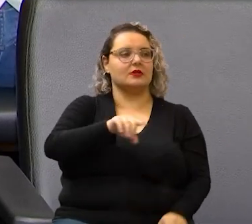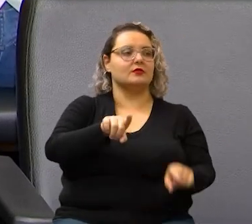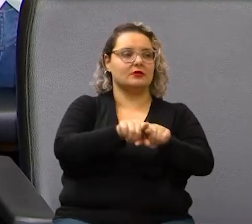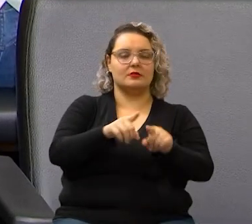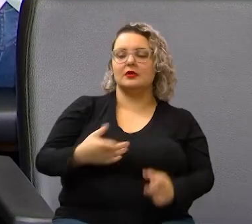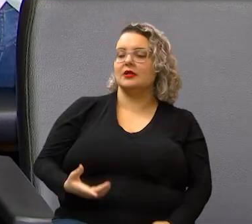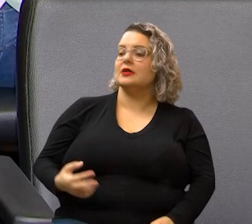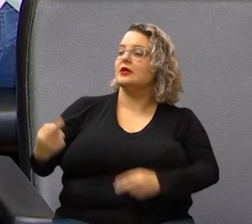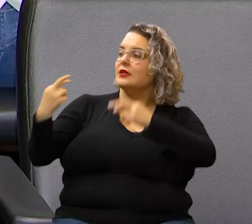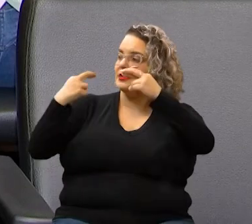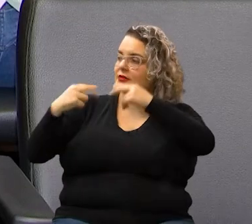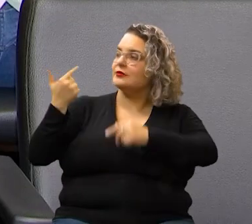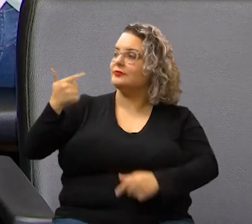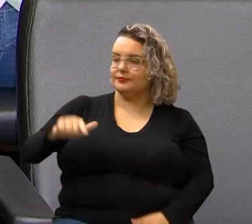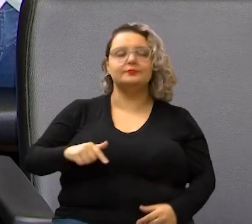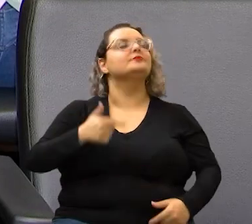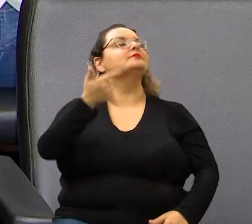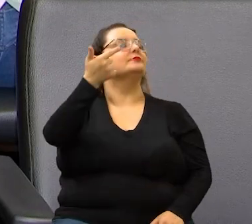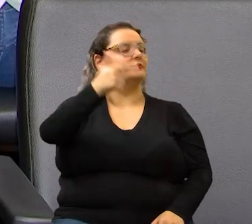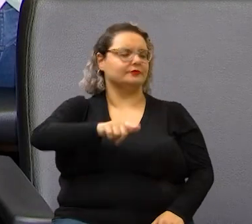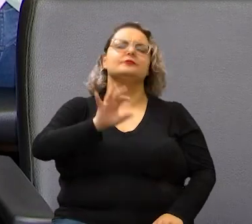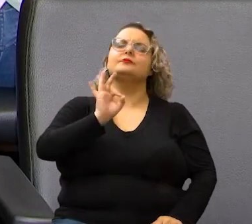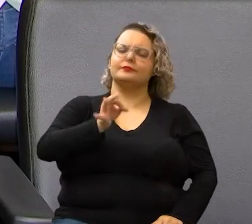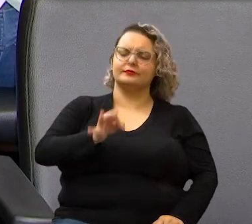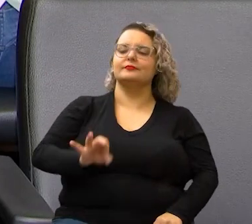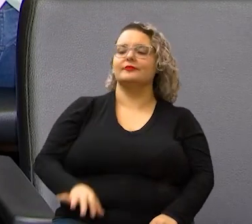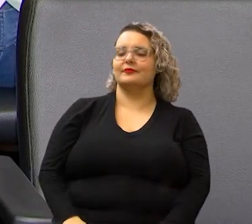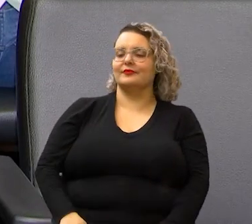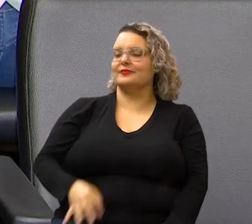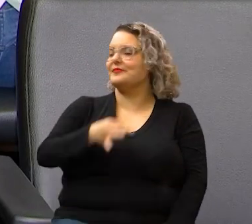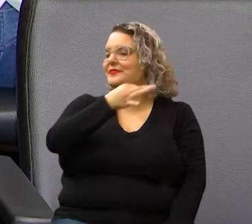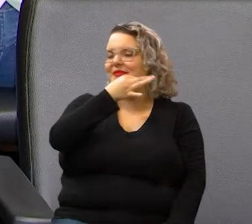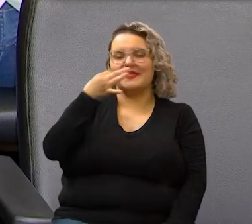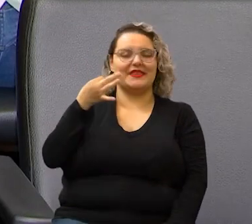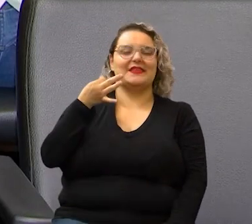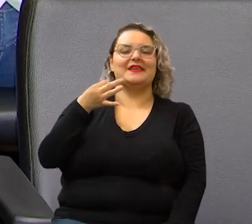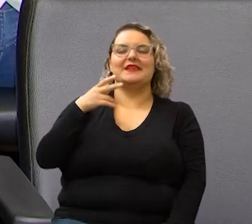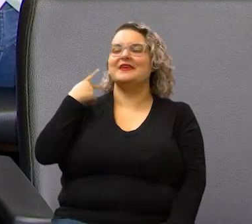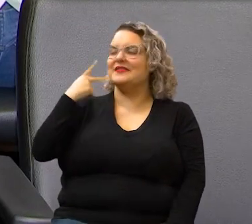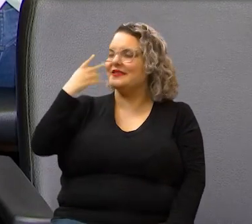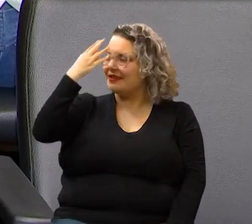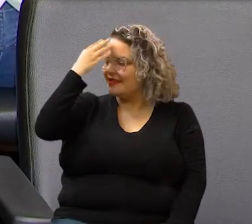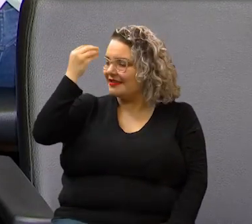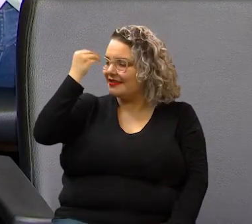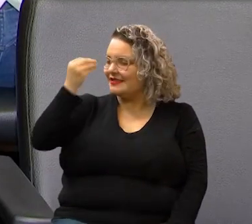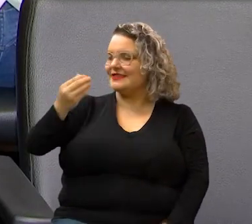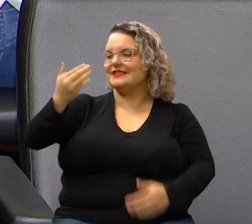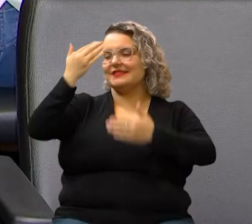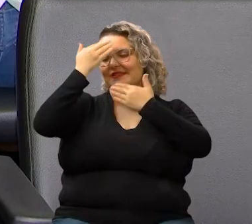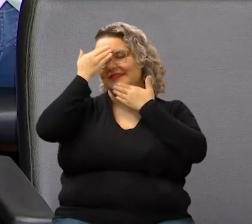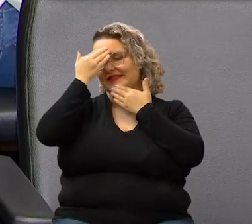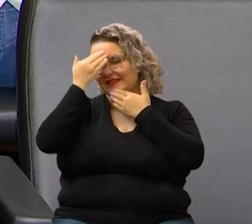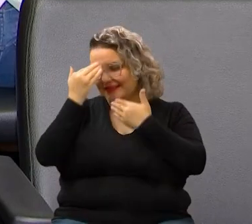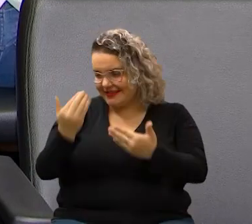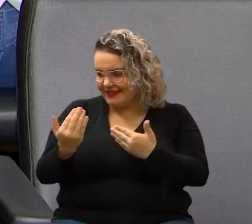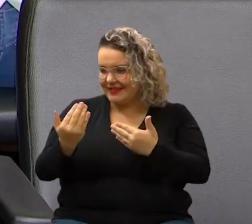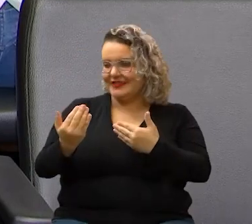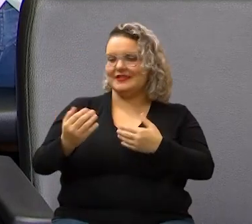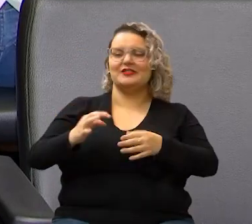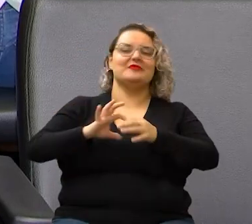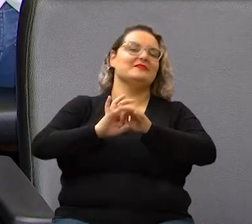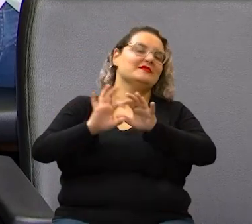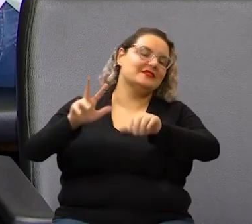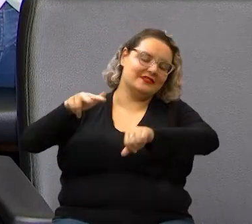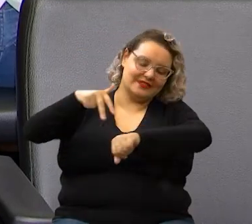também. Ótimo. E esse trabalho de fiscalização continua, então? Continua, com certeza. Tá ótimo. Vereador Jair da Farmácia,